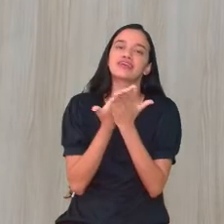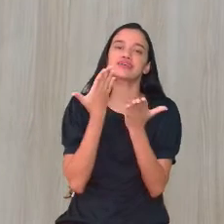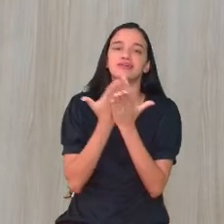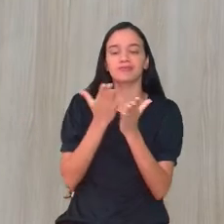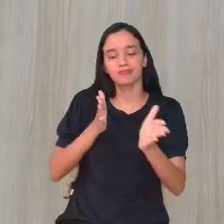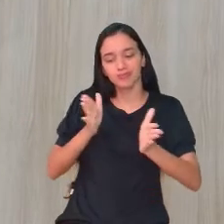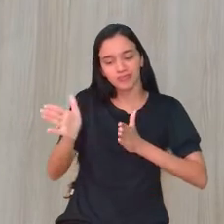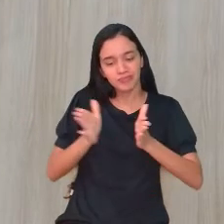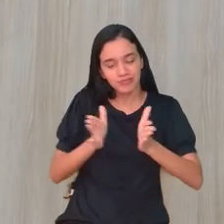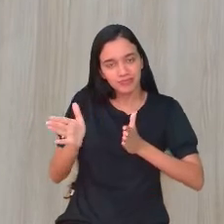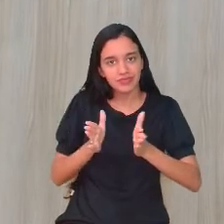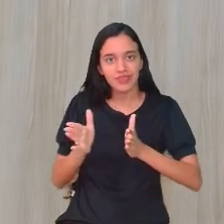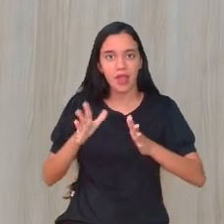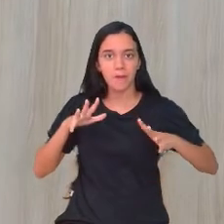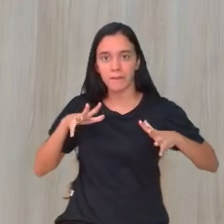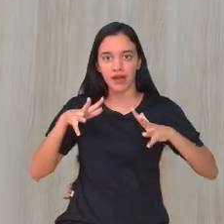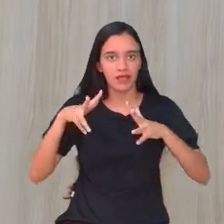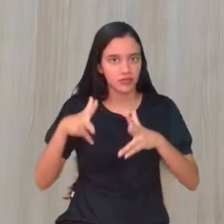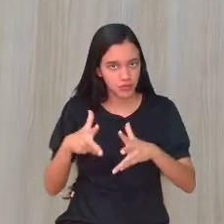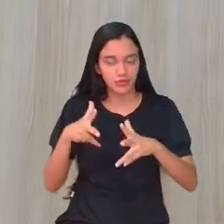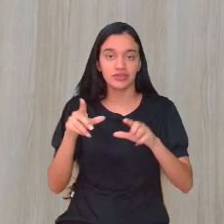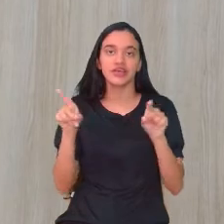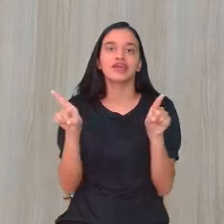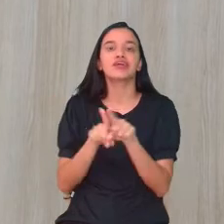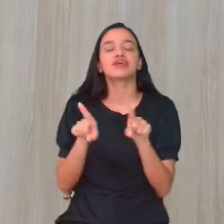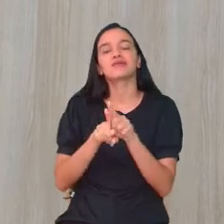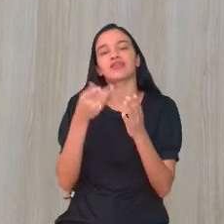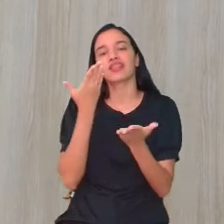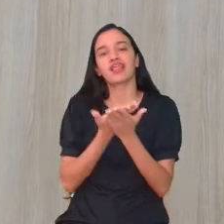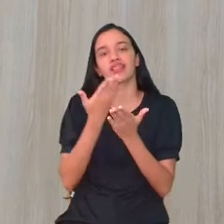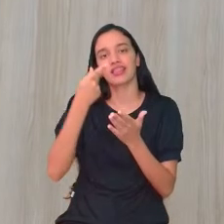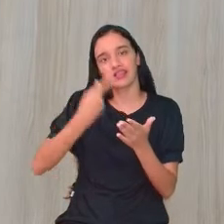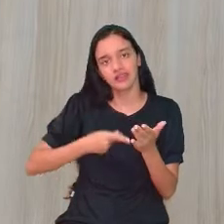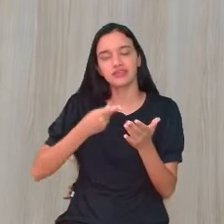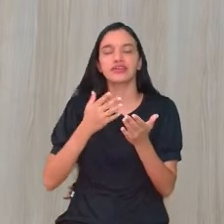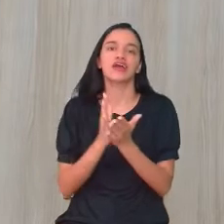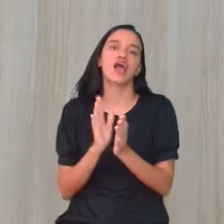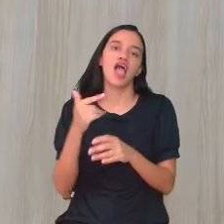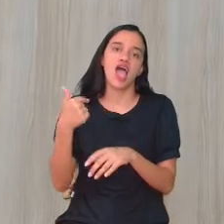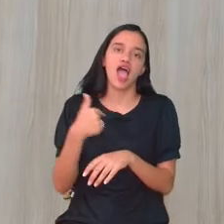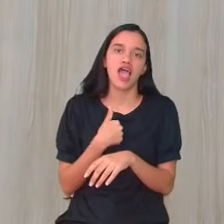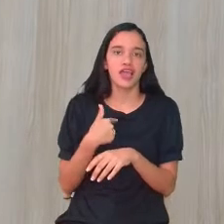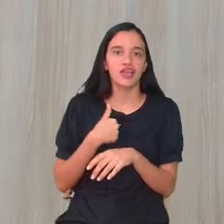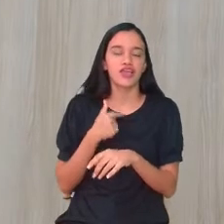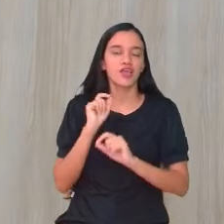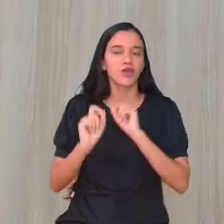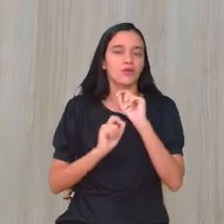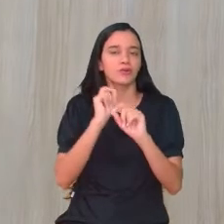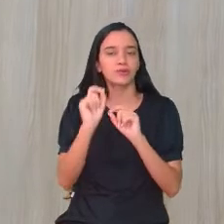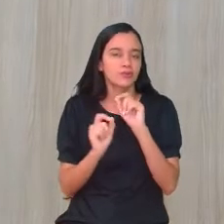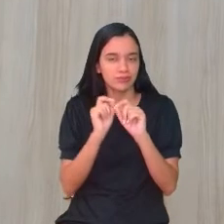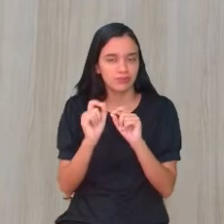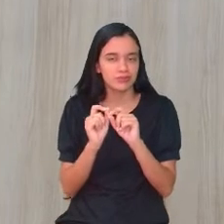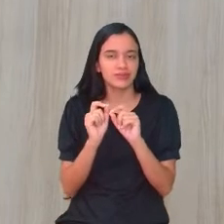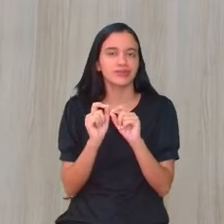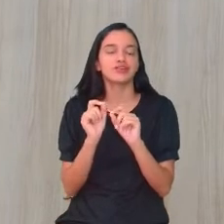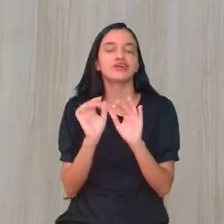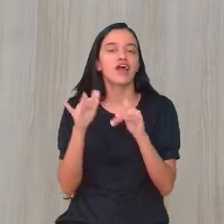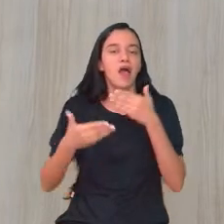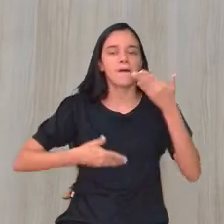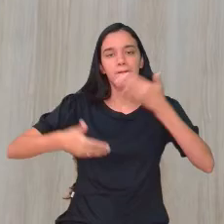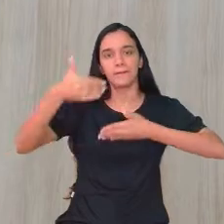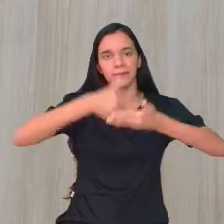mais acessíveis para todos e todas. E nesta aula eu volto a contar com